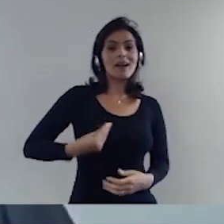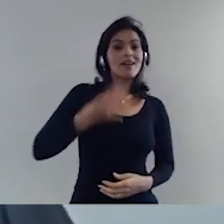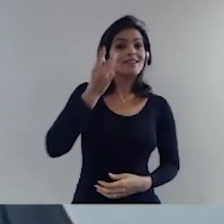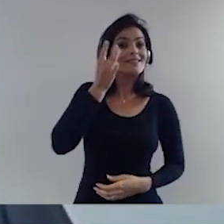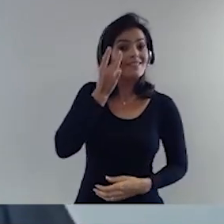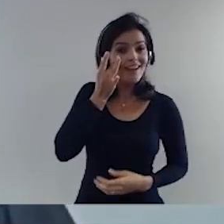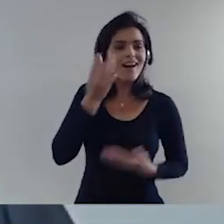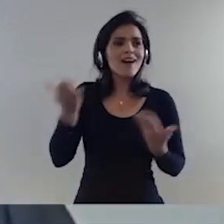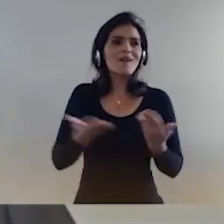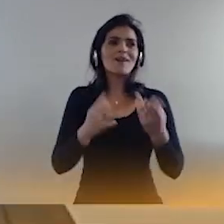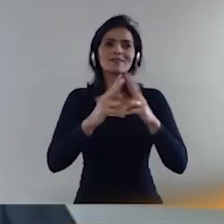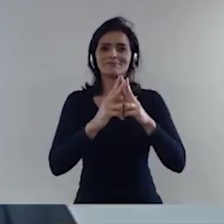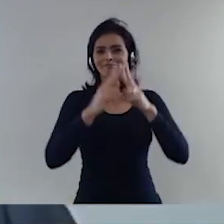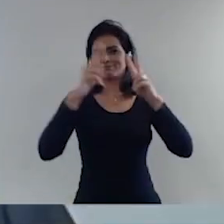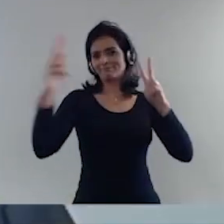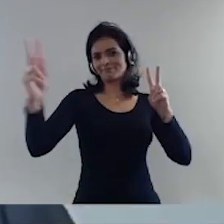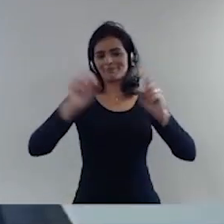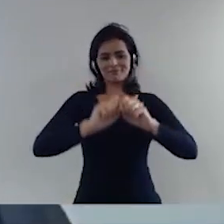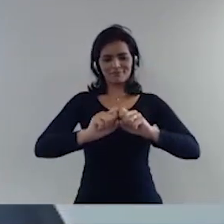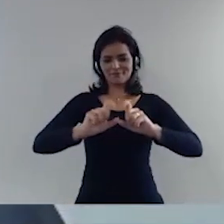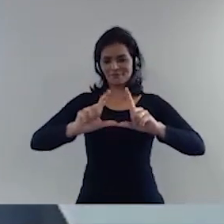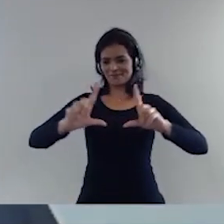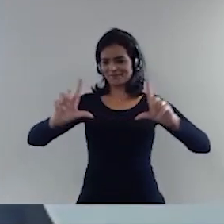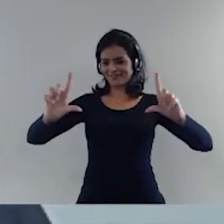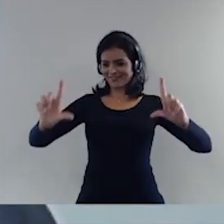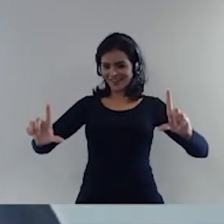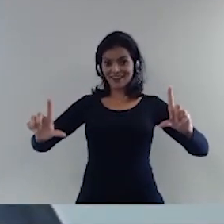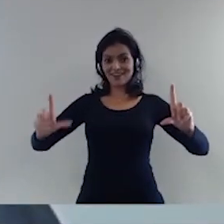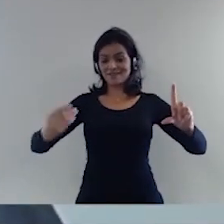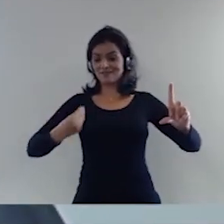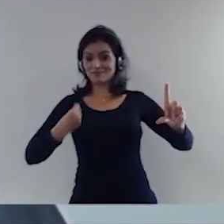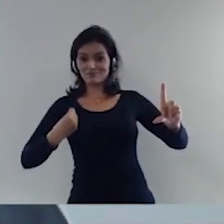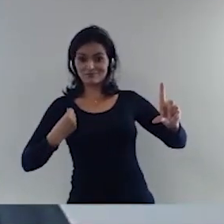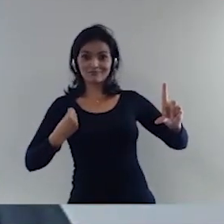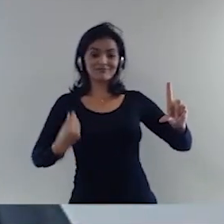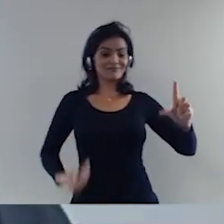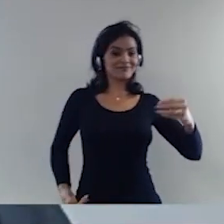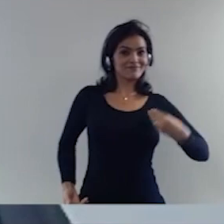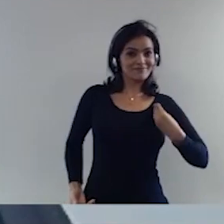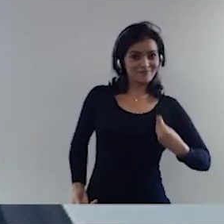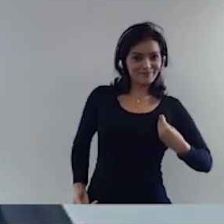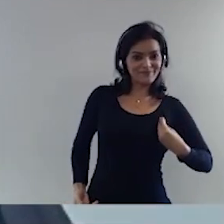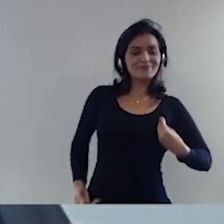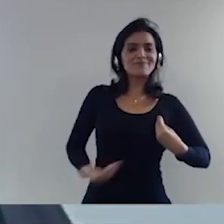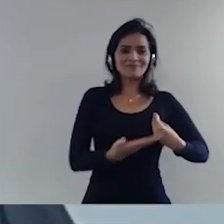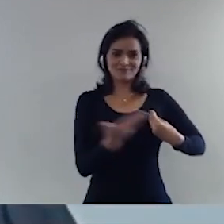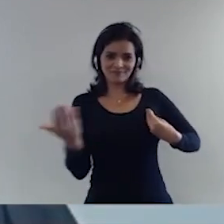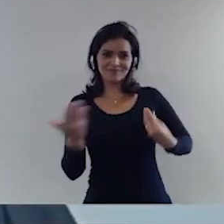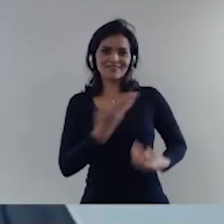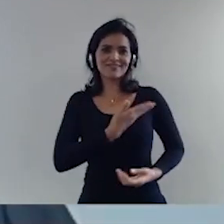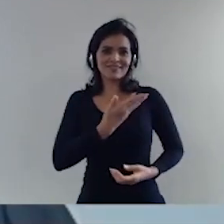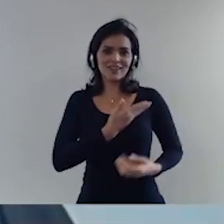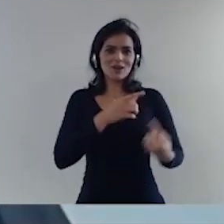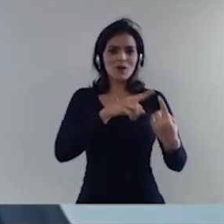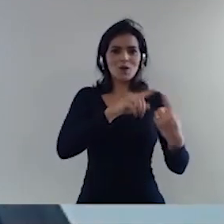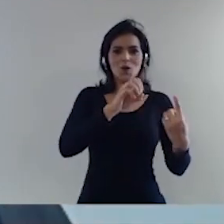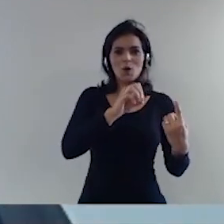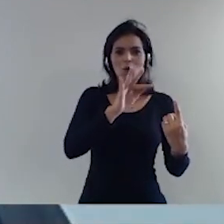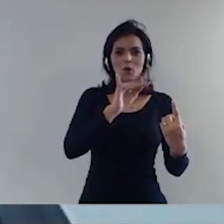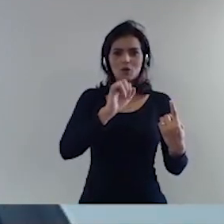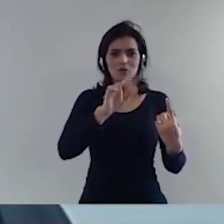presencialmente, agora a gente divide em tela, nós estamos dividindo esta tela, né, com os amigos